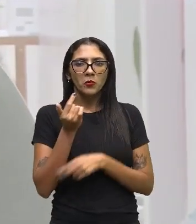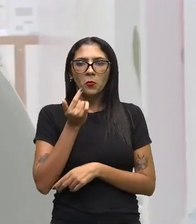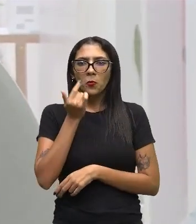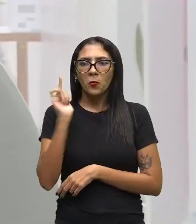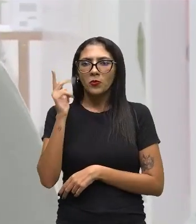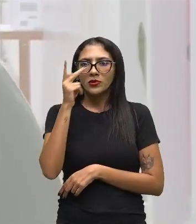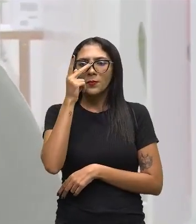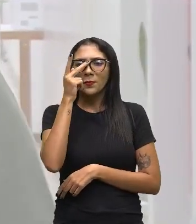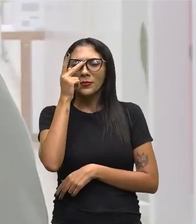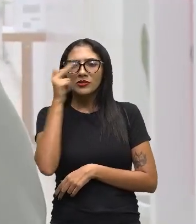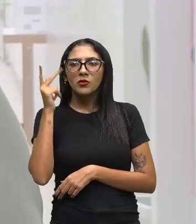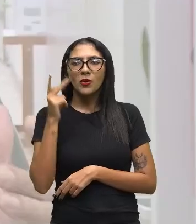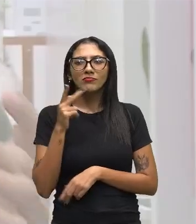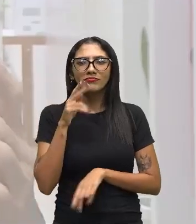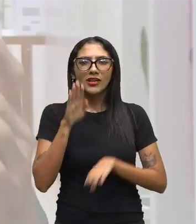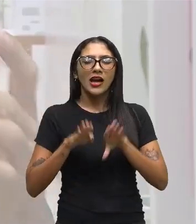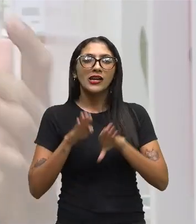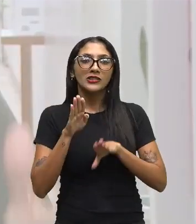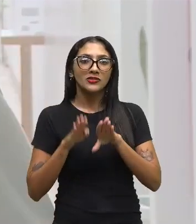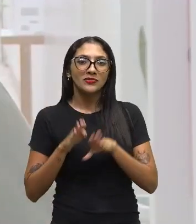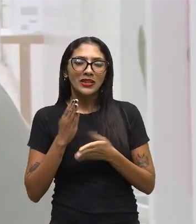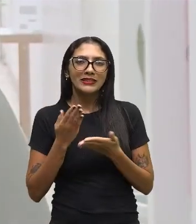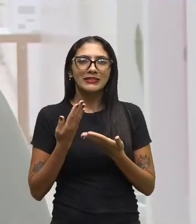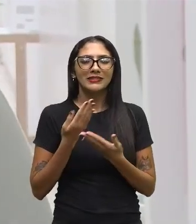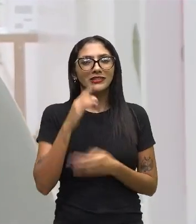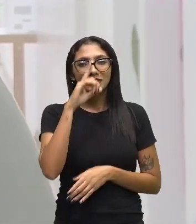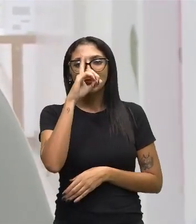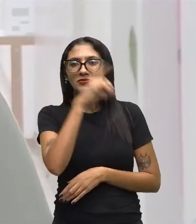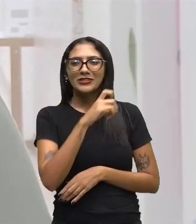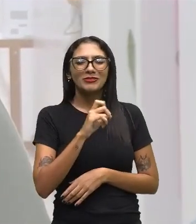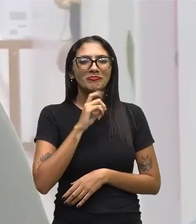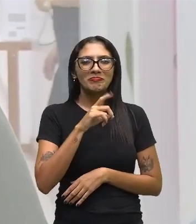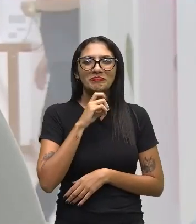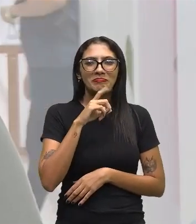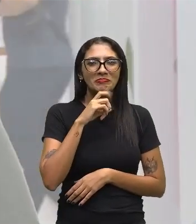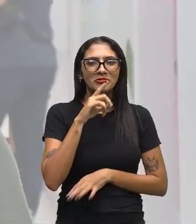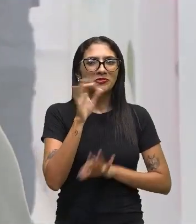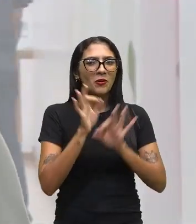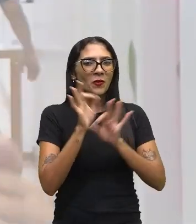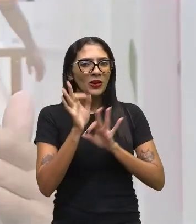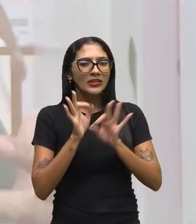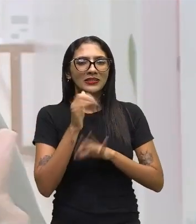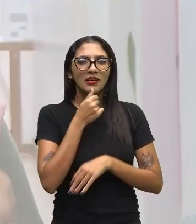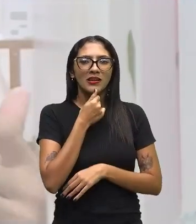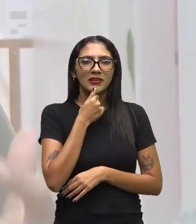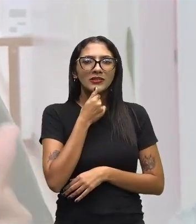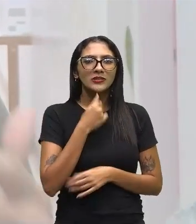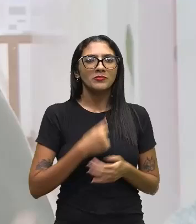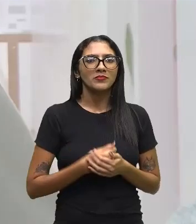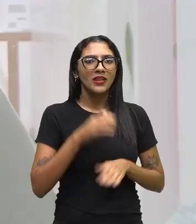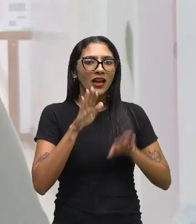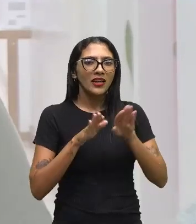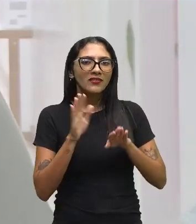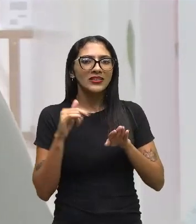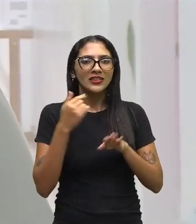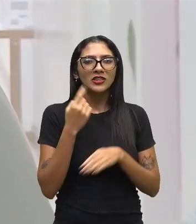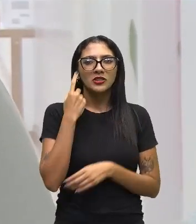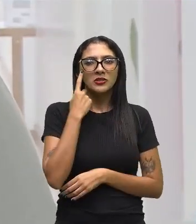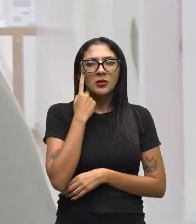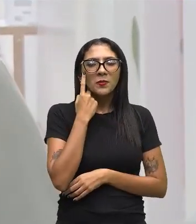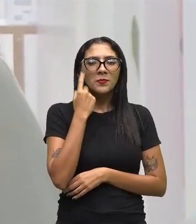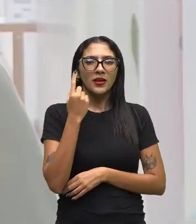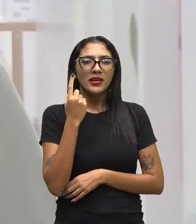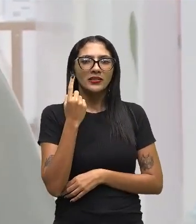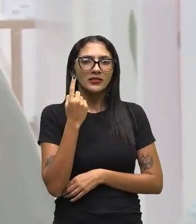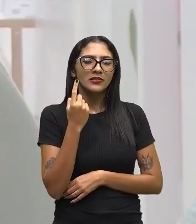comprou, de vez em quando, infelizmente, eu ainda não consegui me organizar nesse sentido, porque às vezes a gente se empolga com a pessoa que estará ao nosso